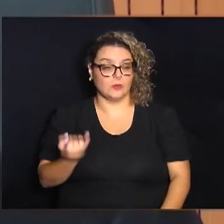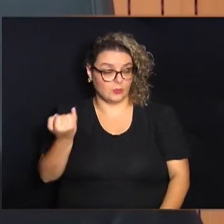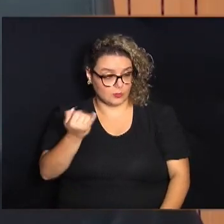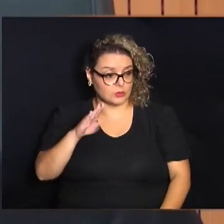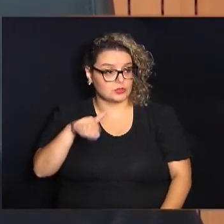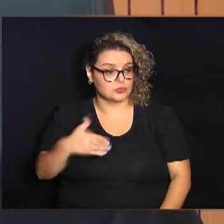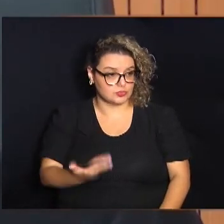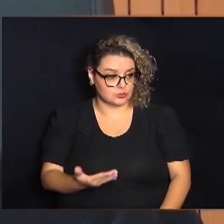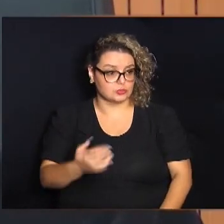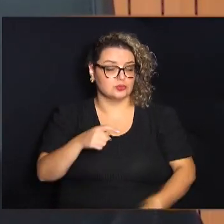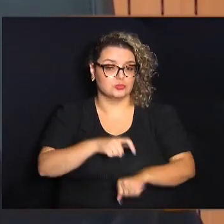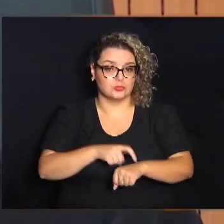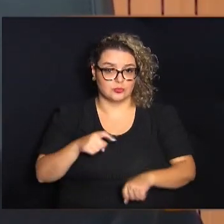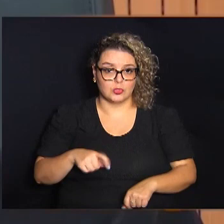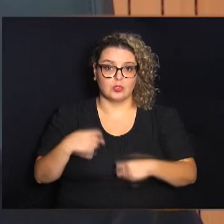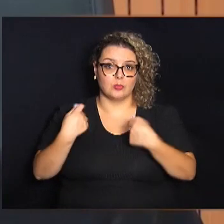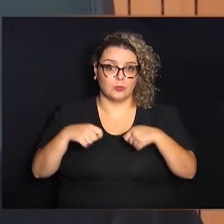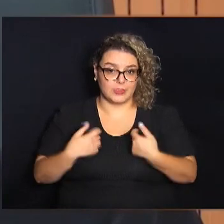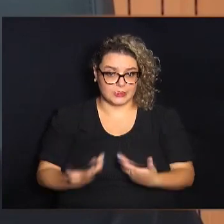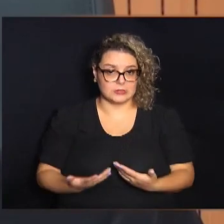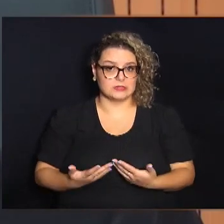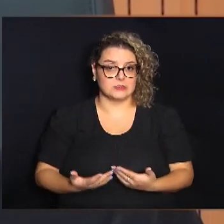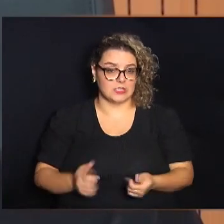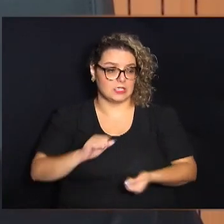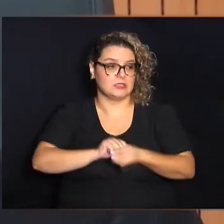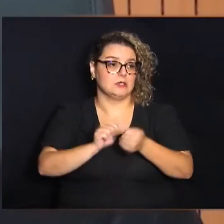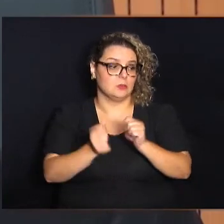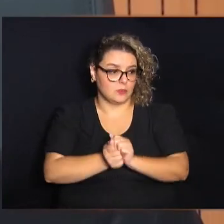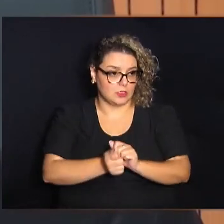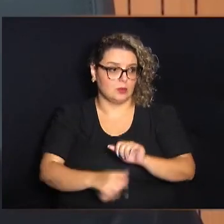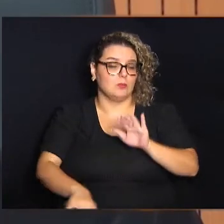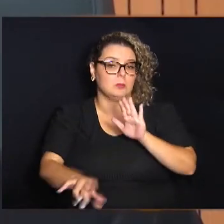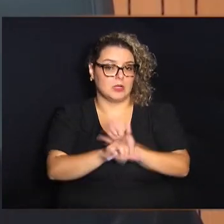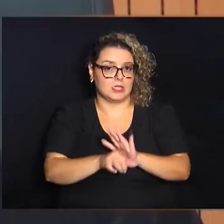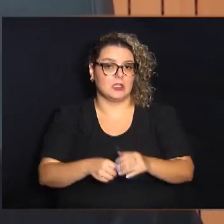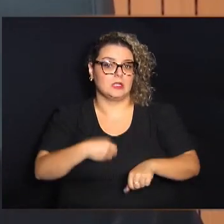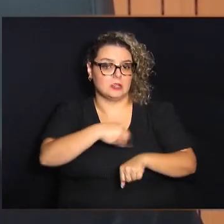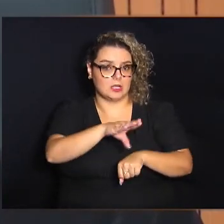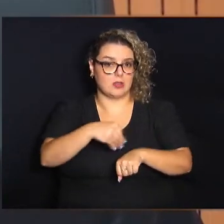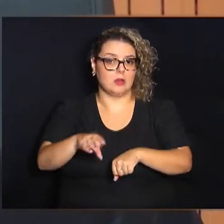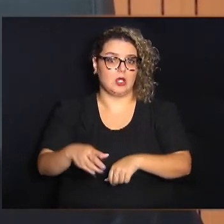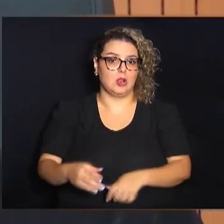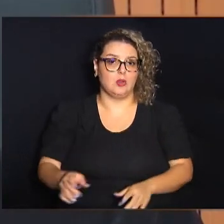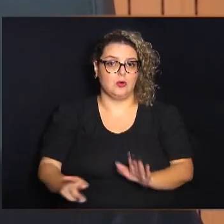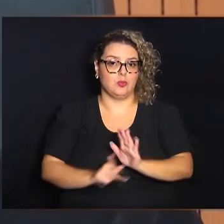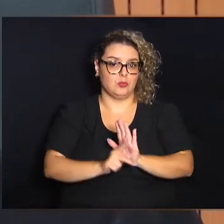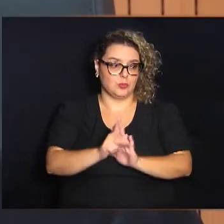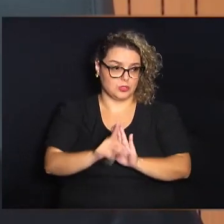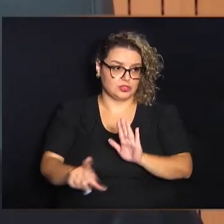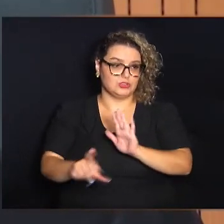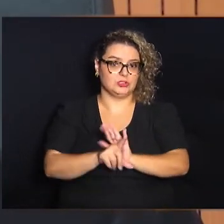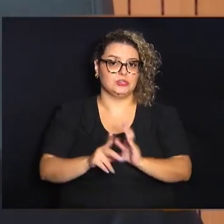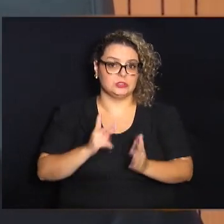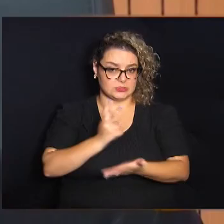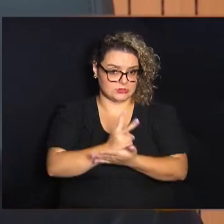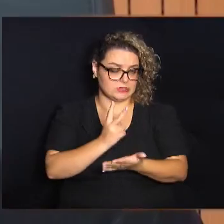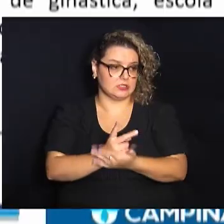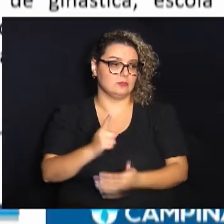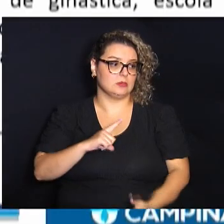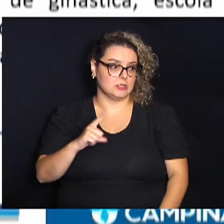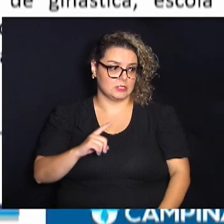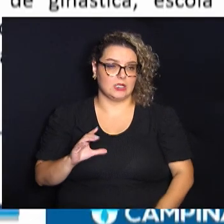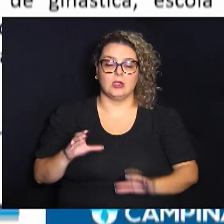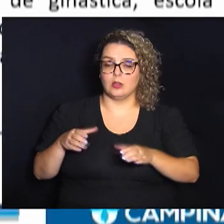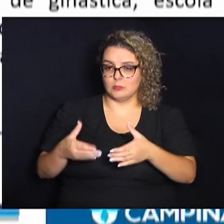momento que a gente vê que precisa adequar uma legislação, a gente encaminhar os projetos de lei a essa casa, ao qual a gente sempre conta com a comissão.